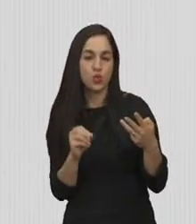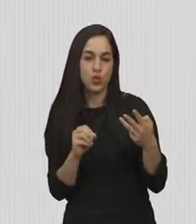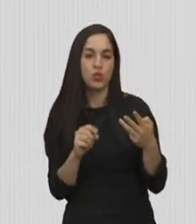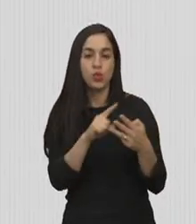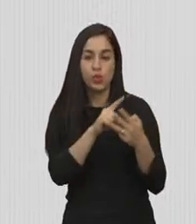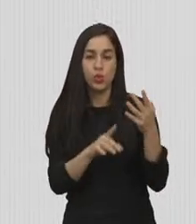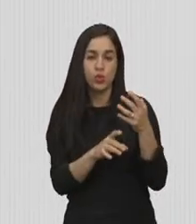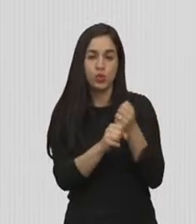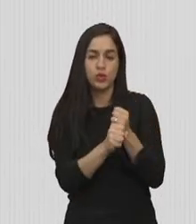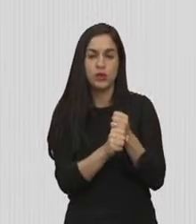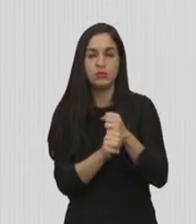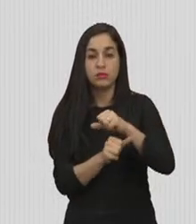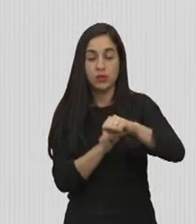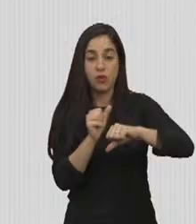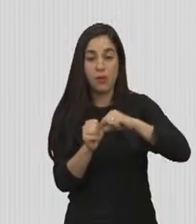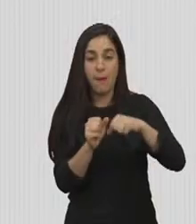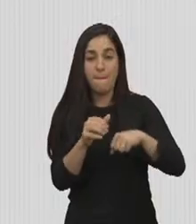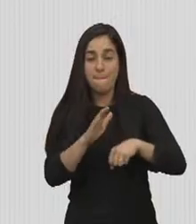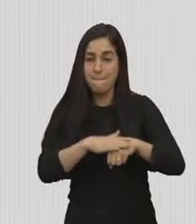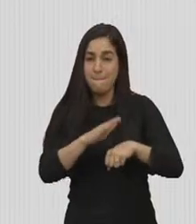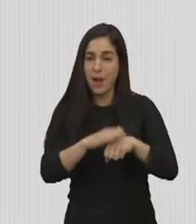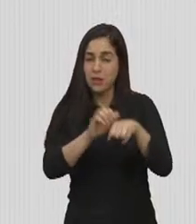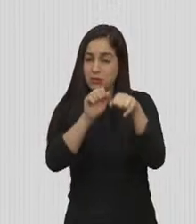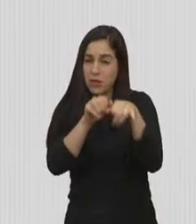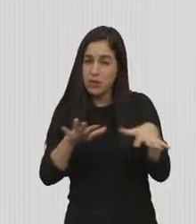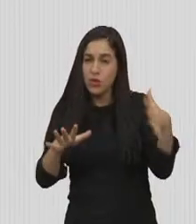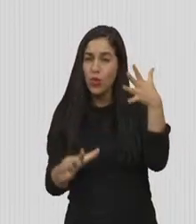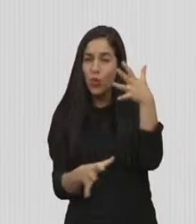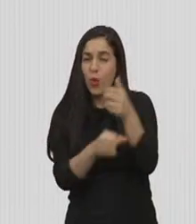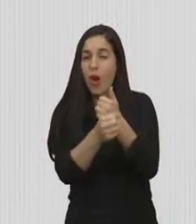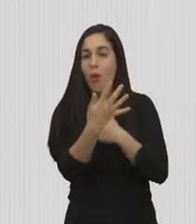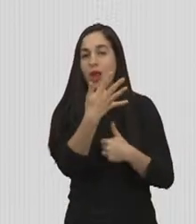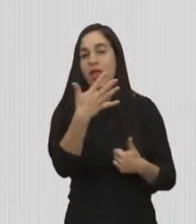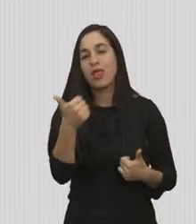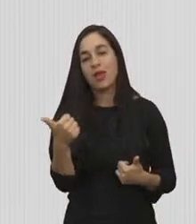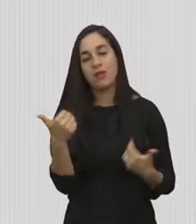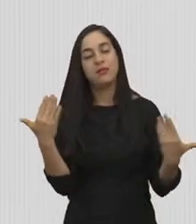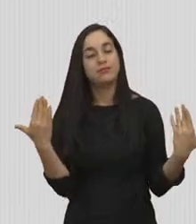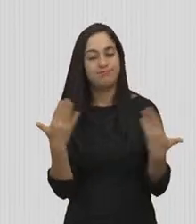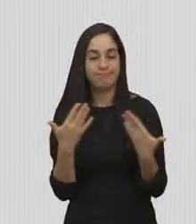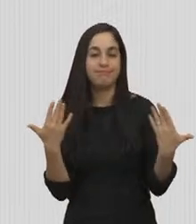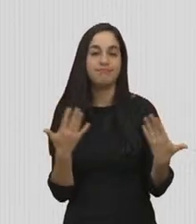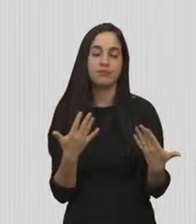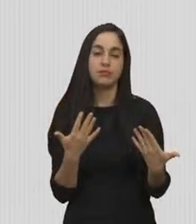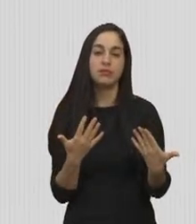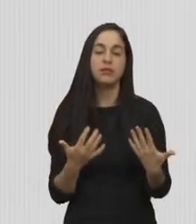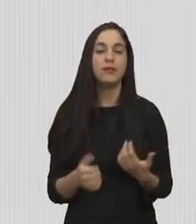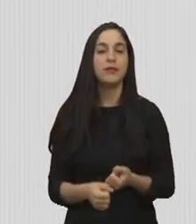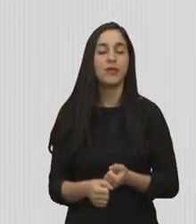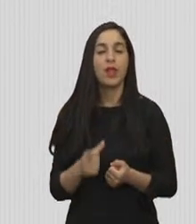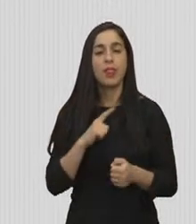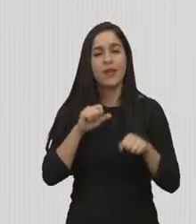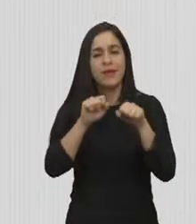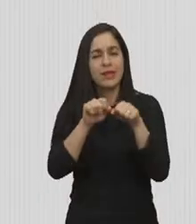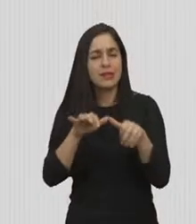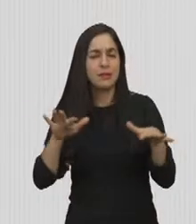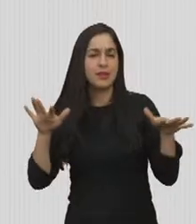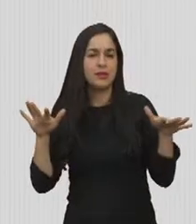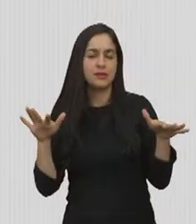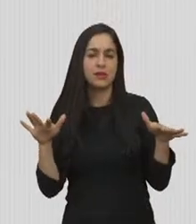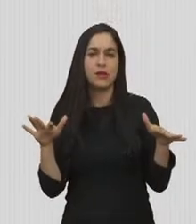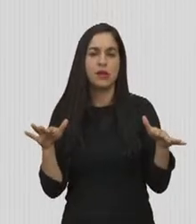institutos federais se transformaram em 41 campos hoje, né? Com a expansão da rede. Essa expansão foi feita ao longo